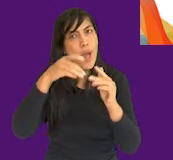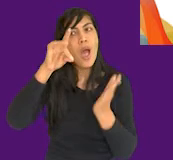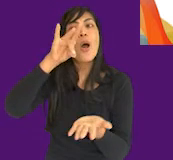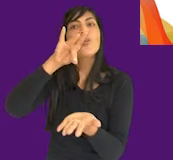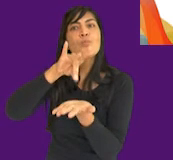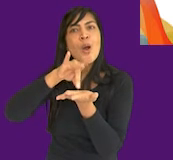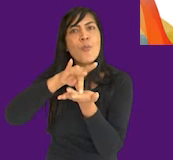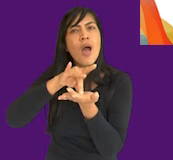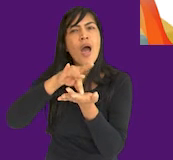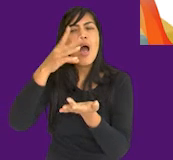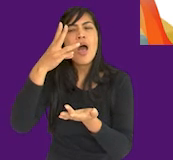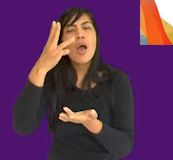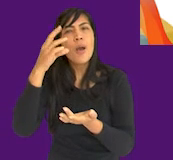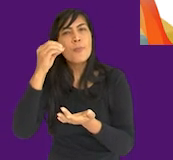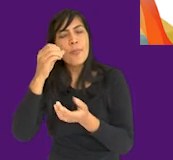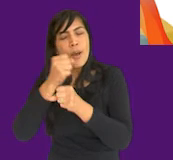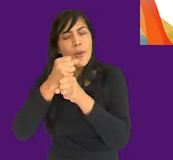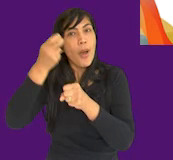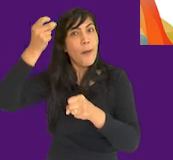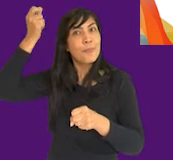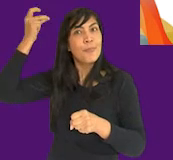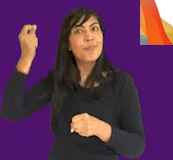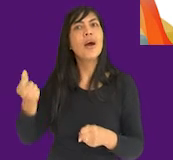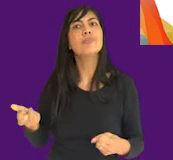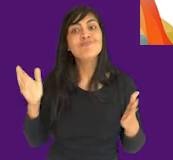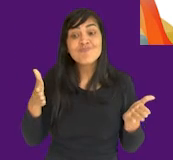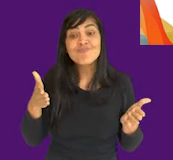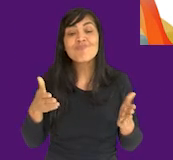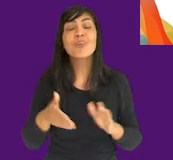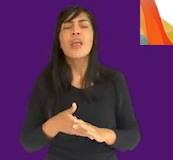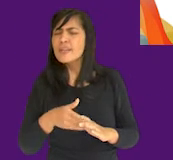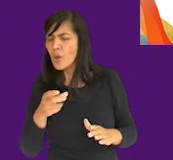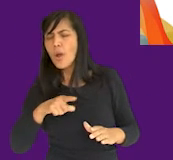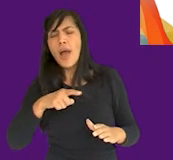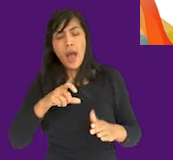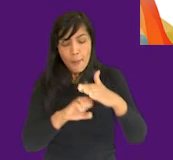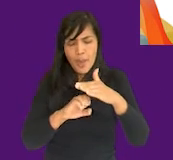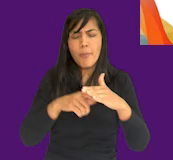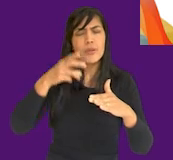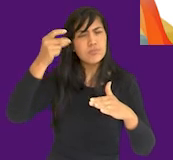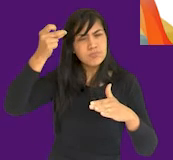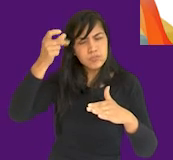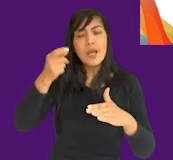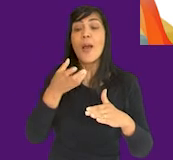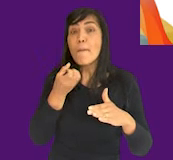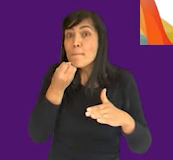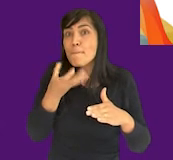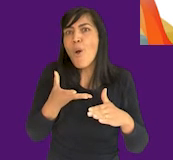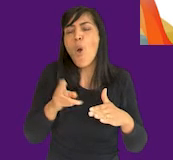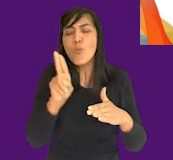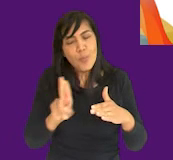últimos 30 anos e também desde então centenas de empresas já